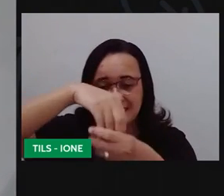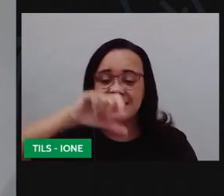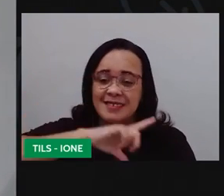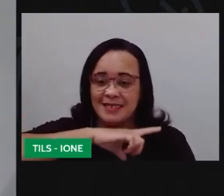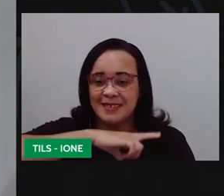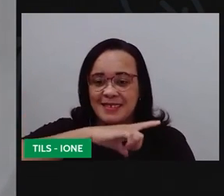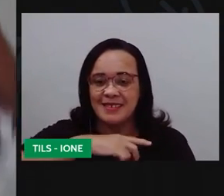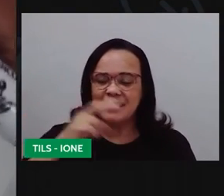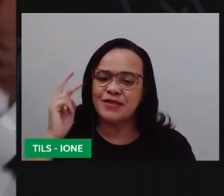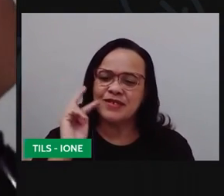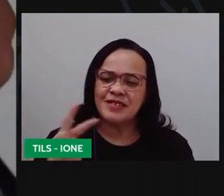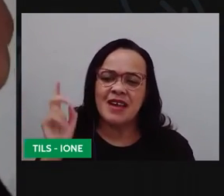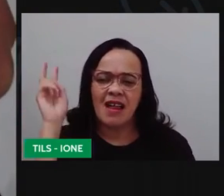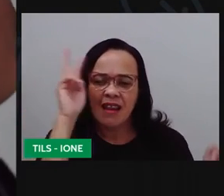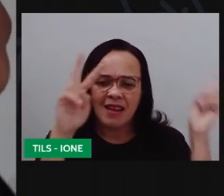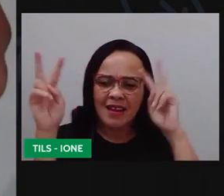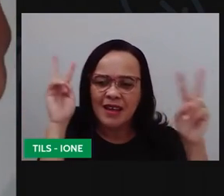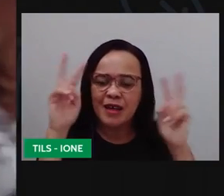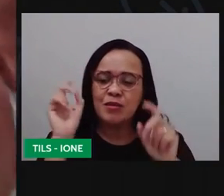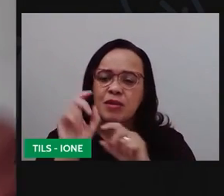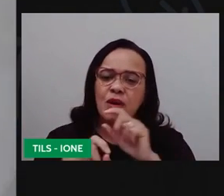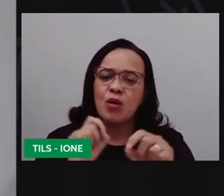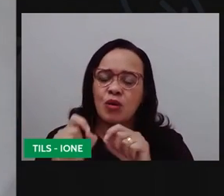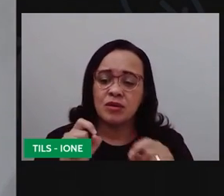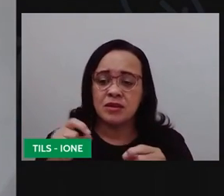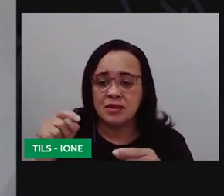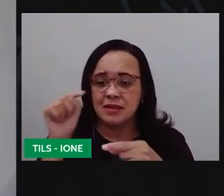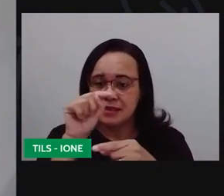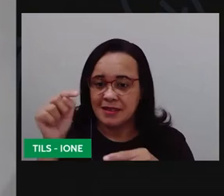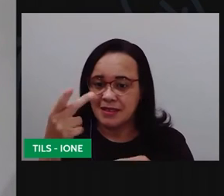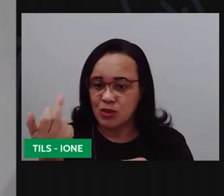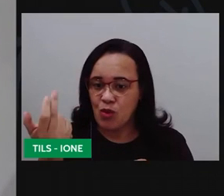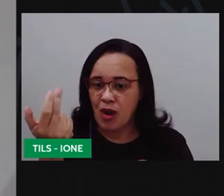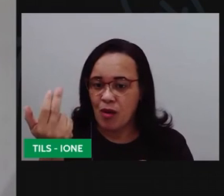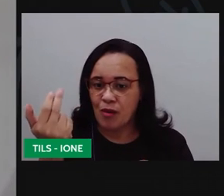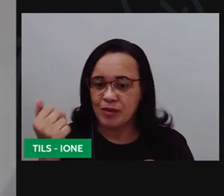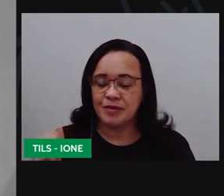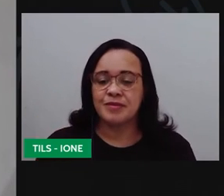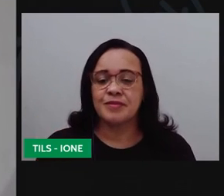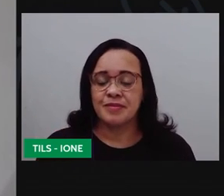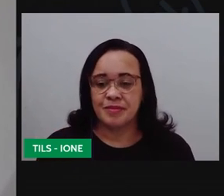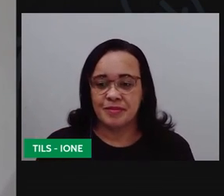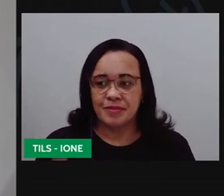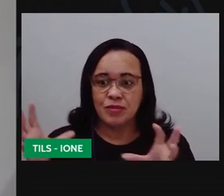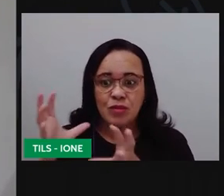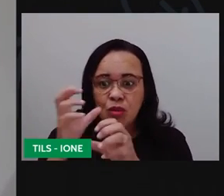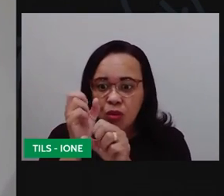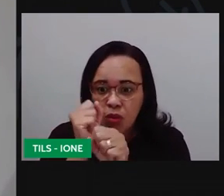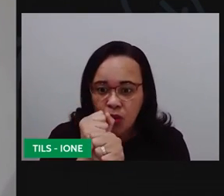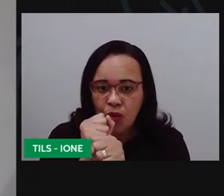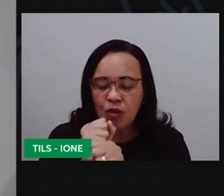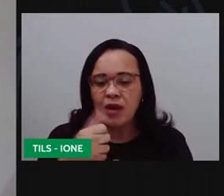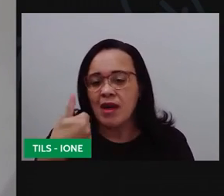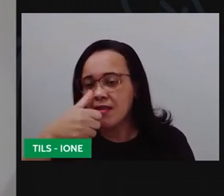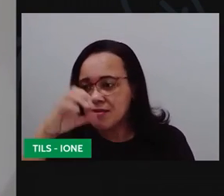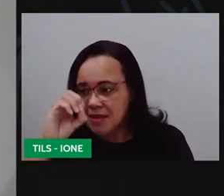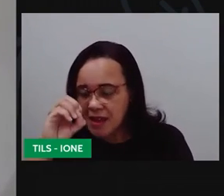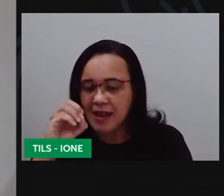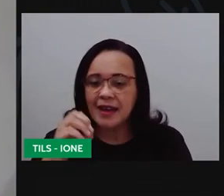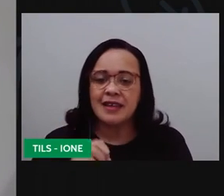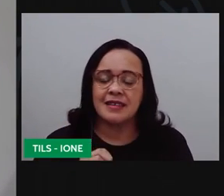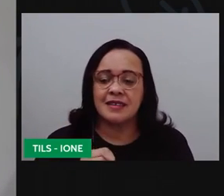vocês lembram tá botar o sinalzinho de igual que quando né eu completo 10